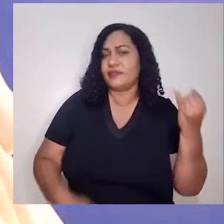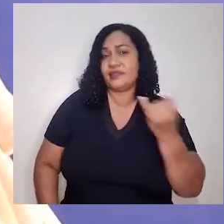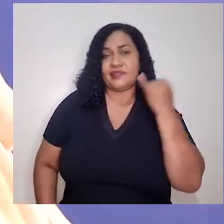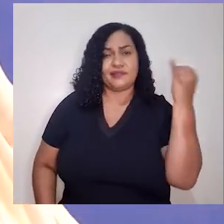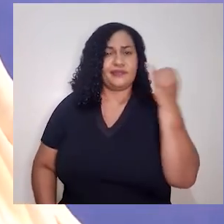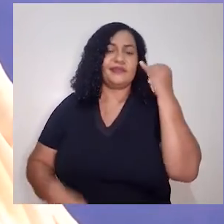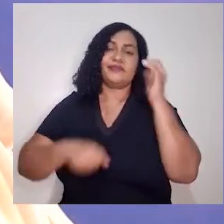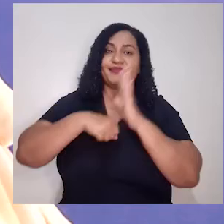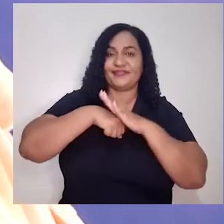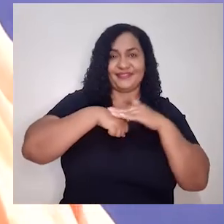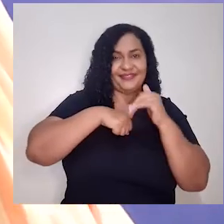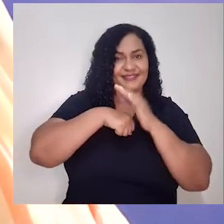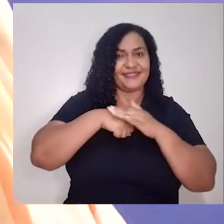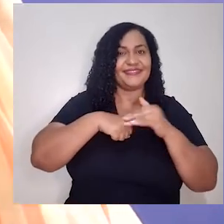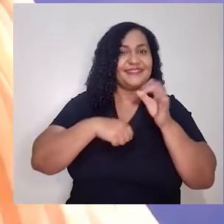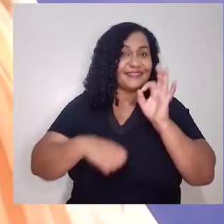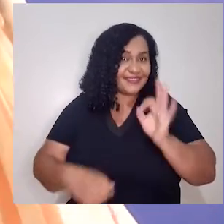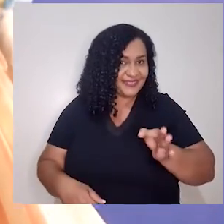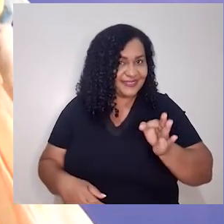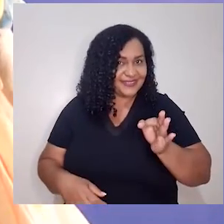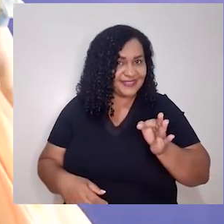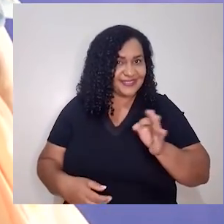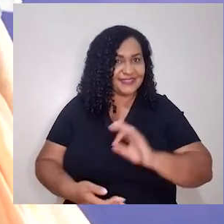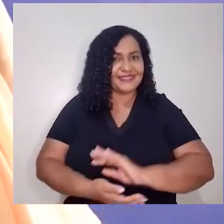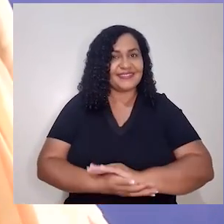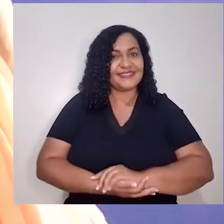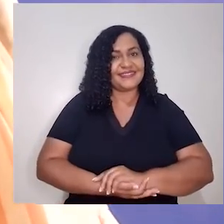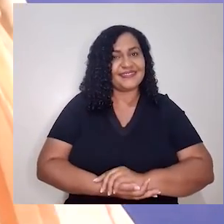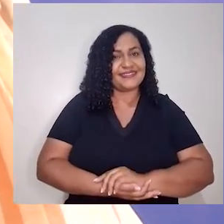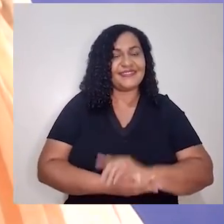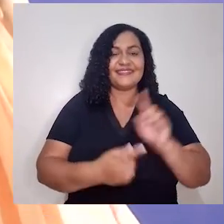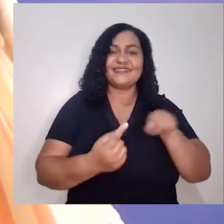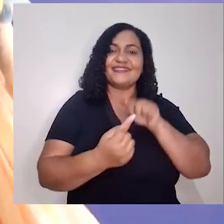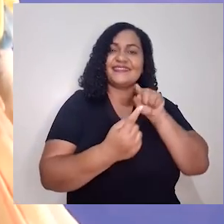de significados e feita com muito carinho,